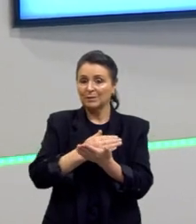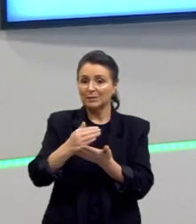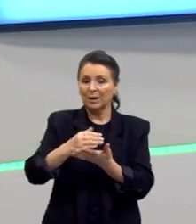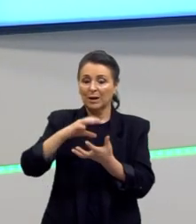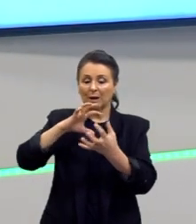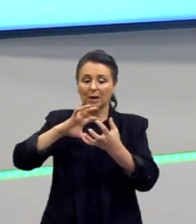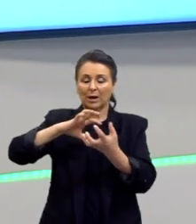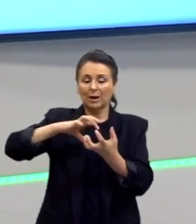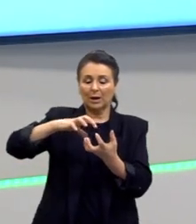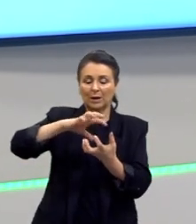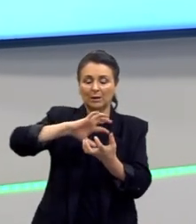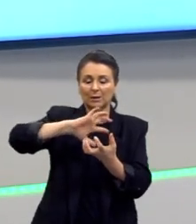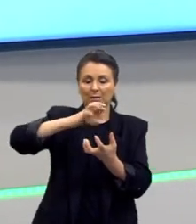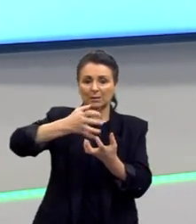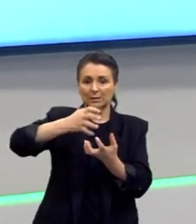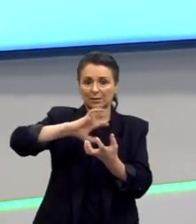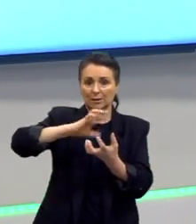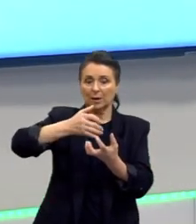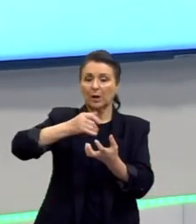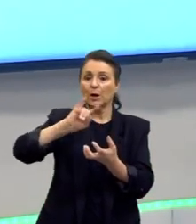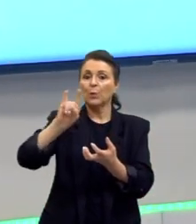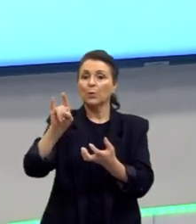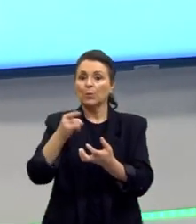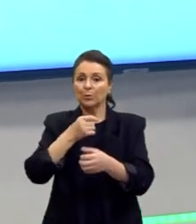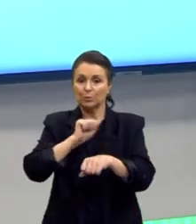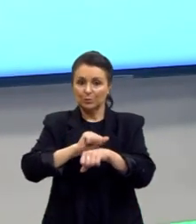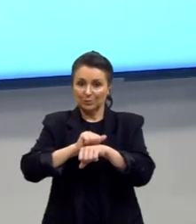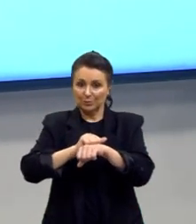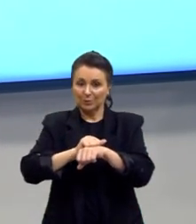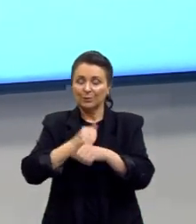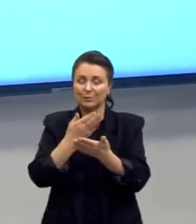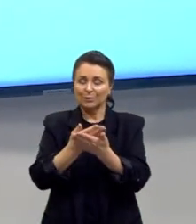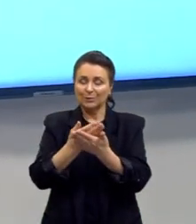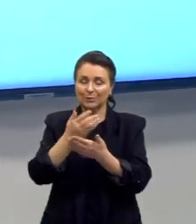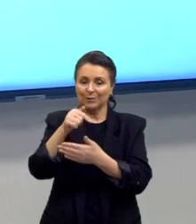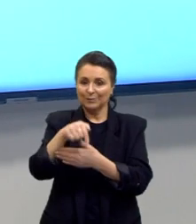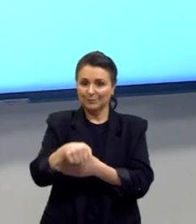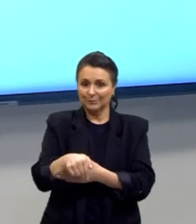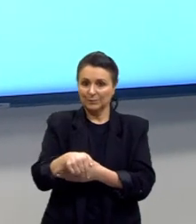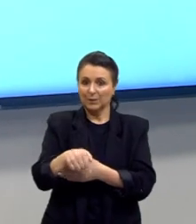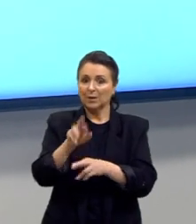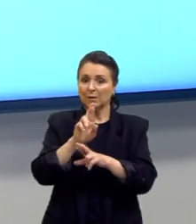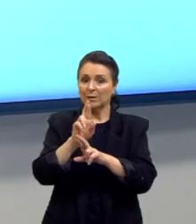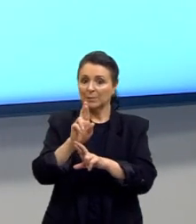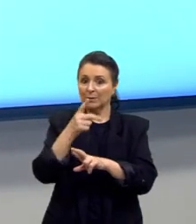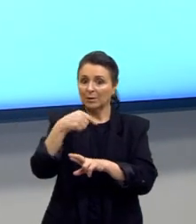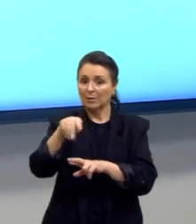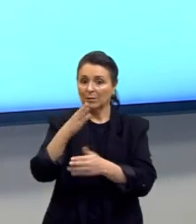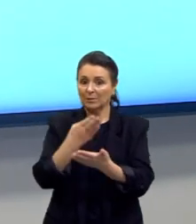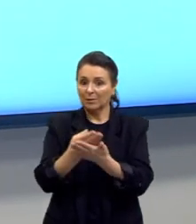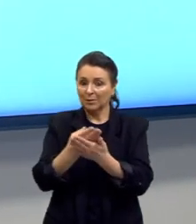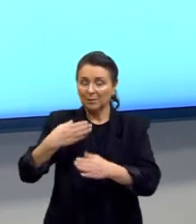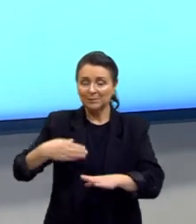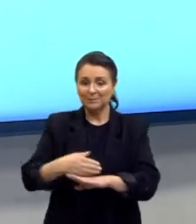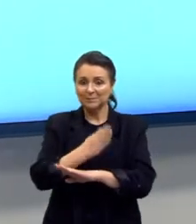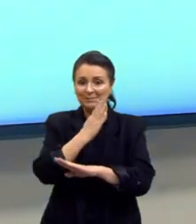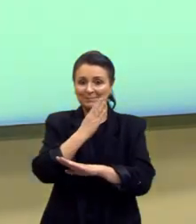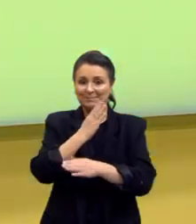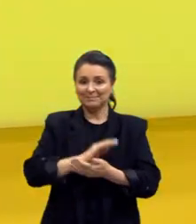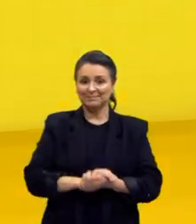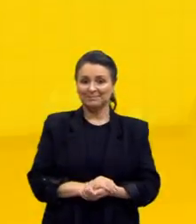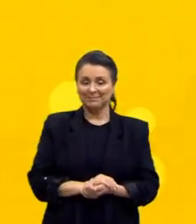a esfera último sólido de revolução que a gente estuda aqui tá conto com vocês então na próxima aula a gente partiu